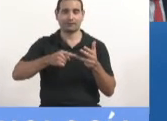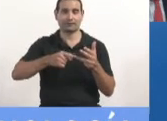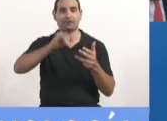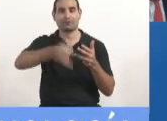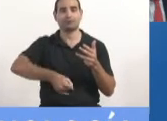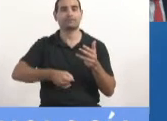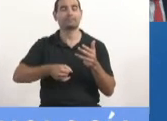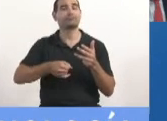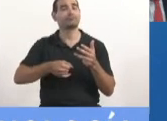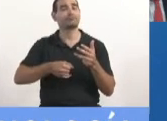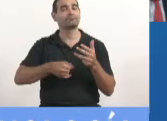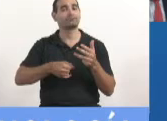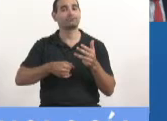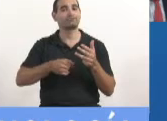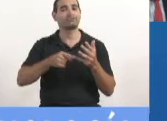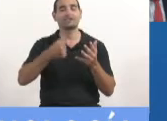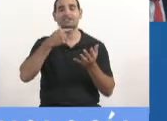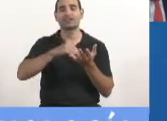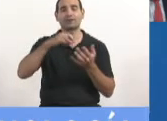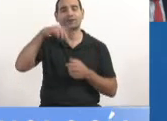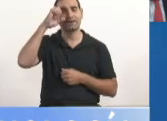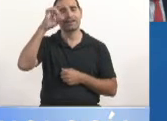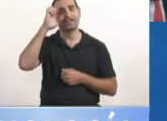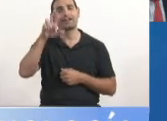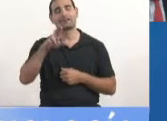Montenegro, afirmativo. Senador Néder.